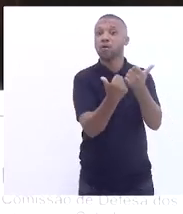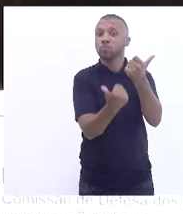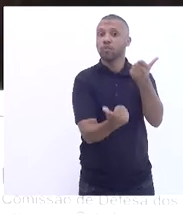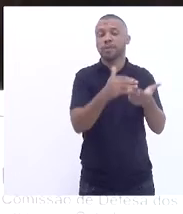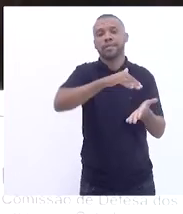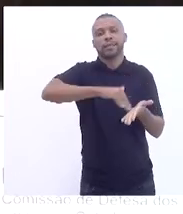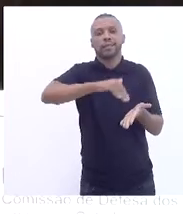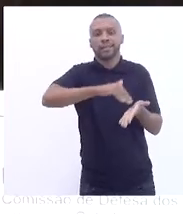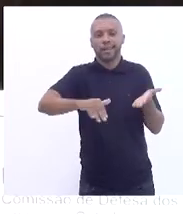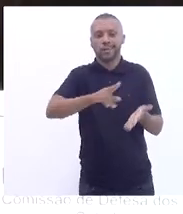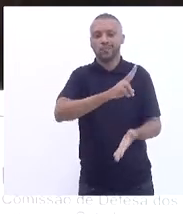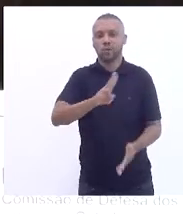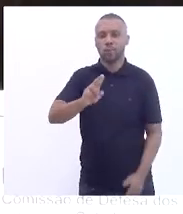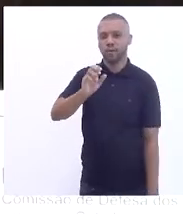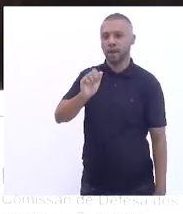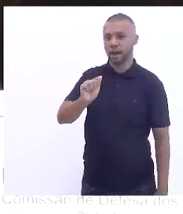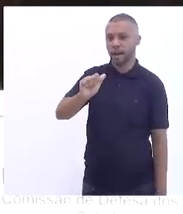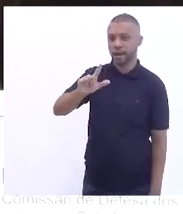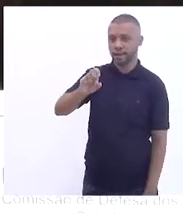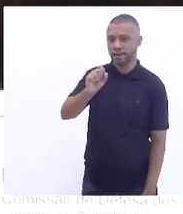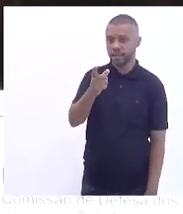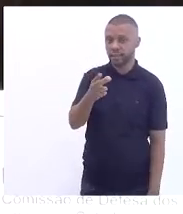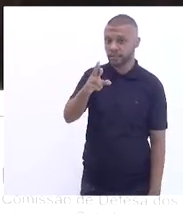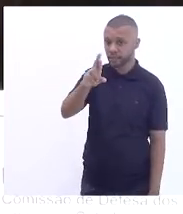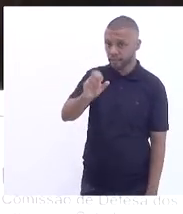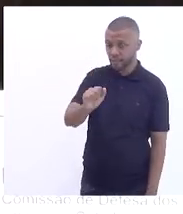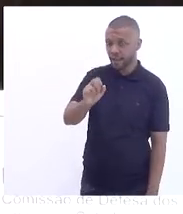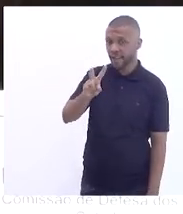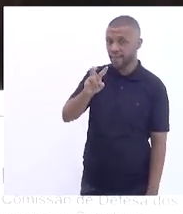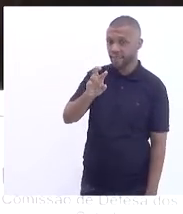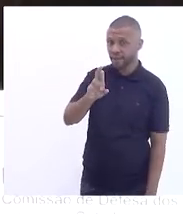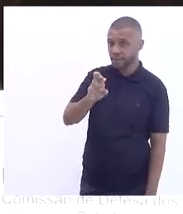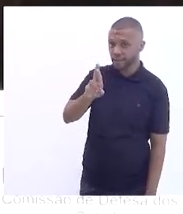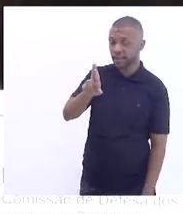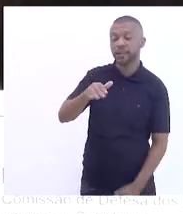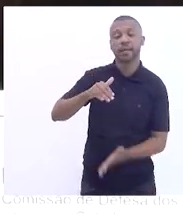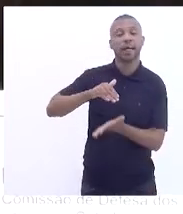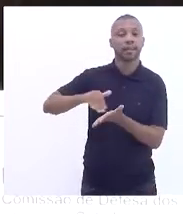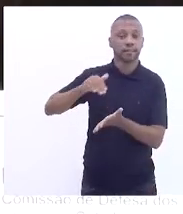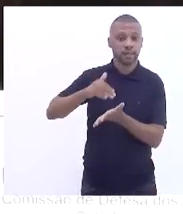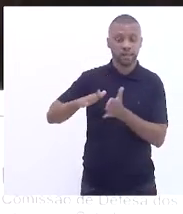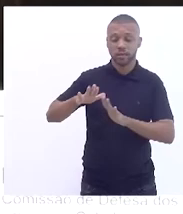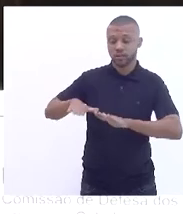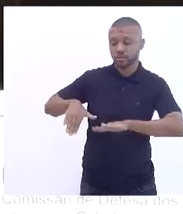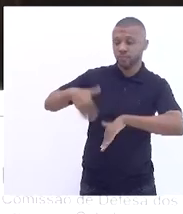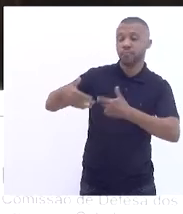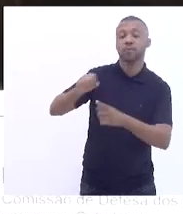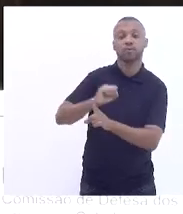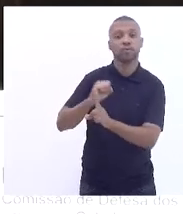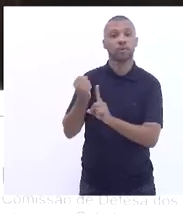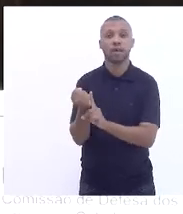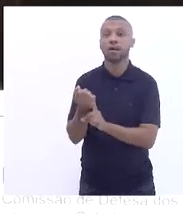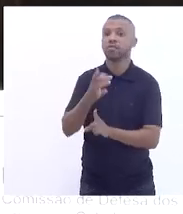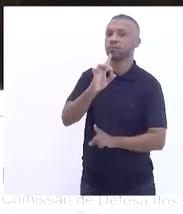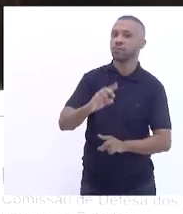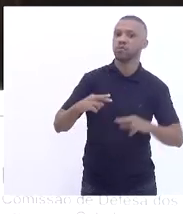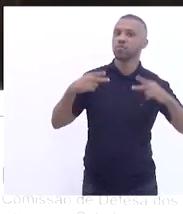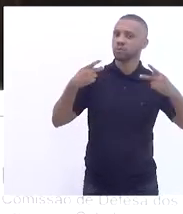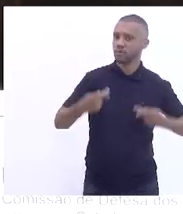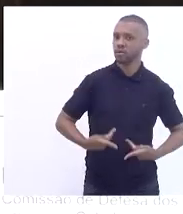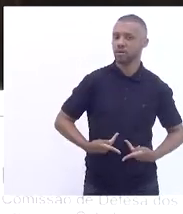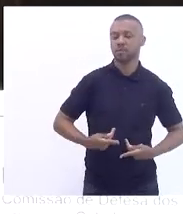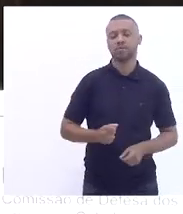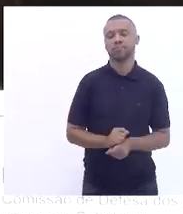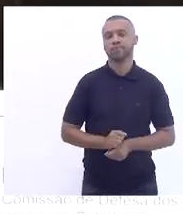subsecretária Alessandra verney da secretaria de Desenvolvimento Social direitos humanos e